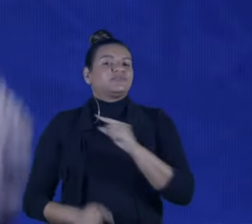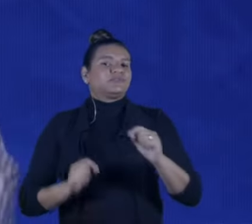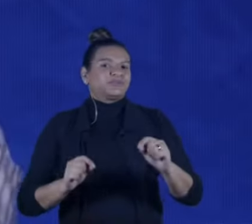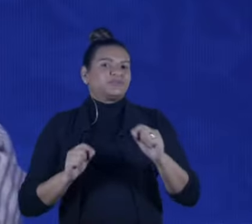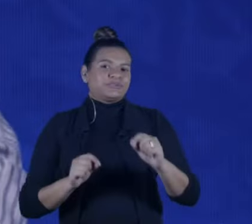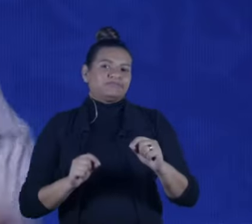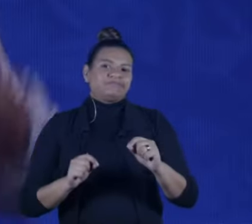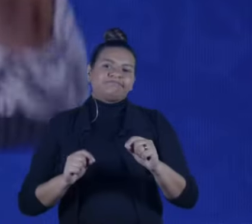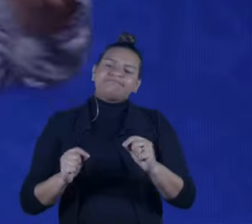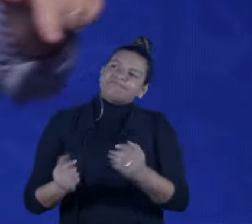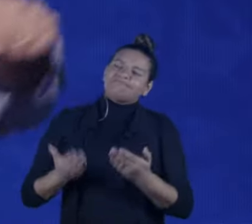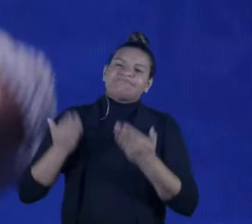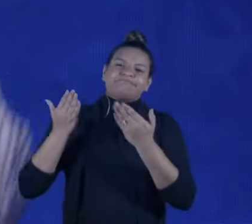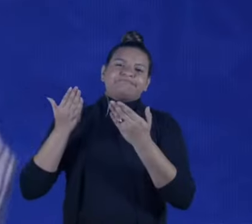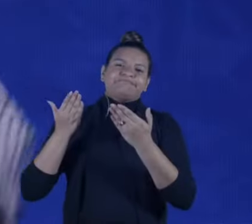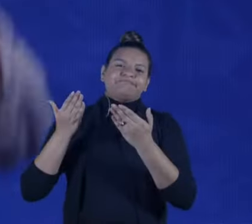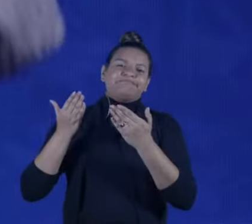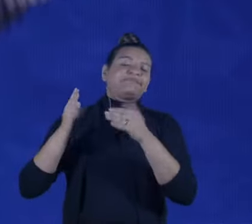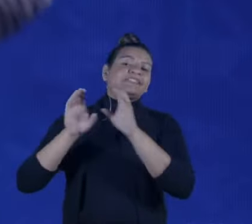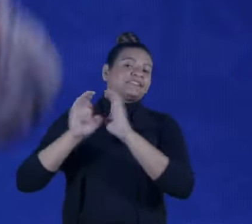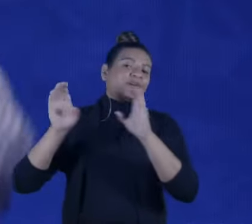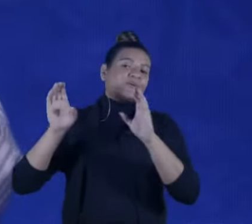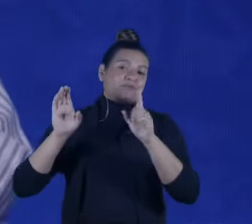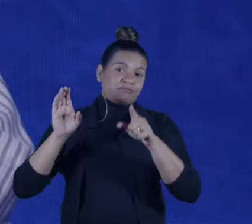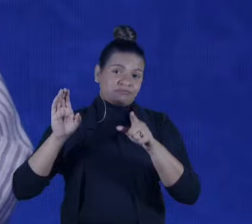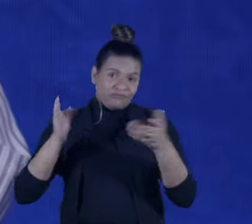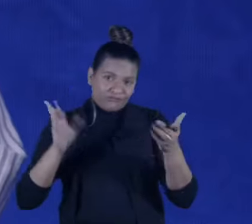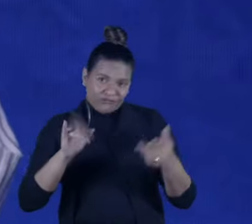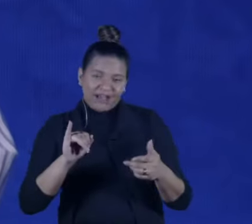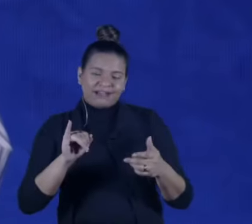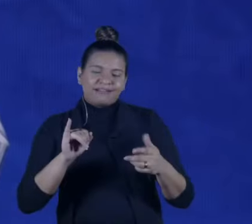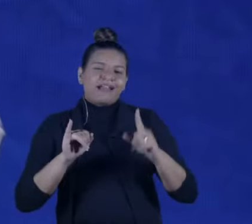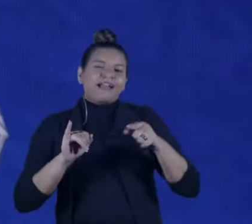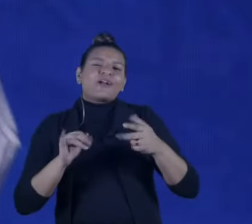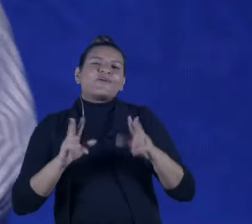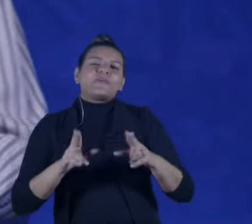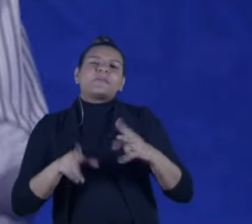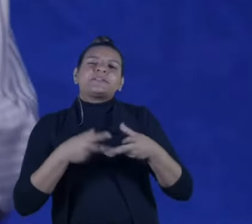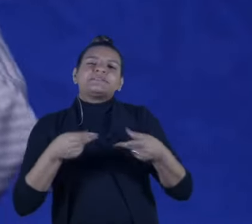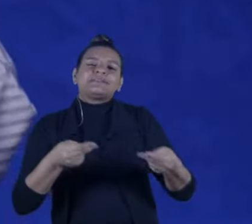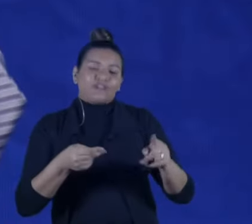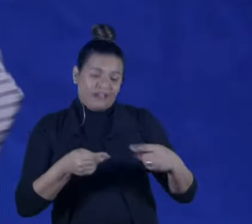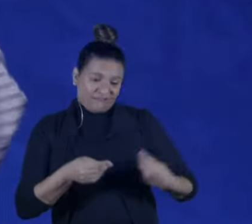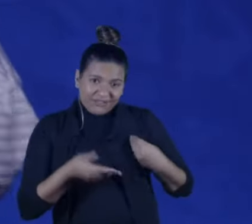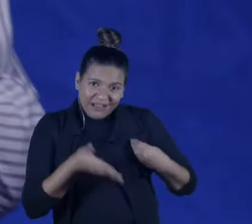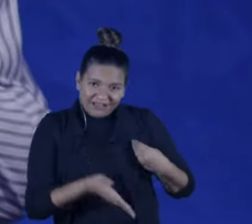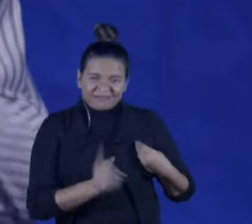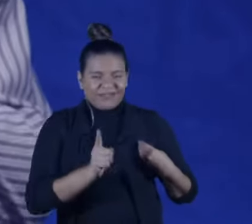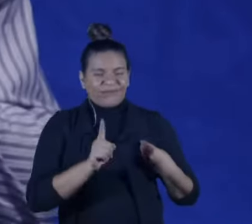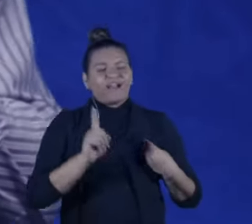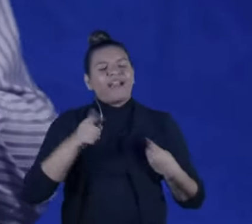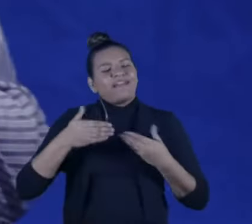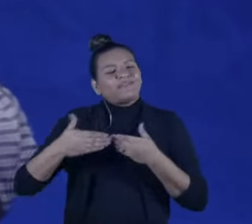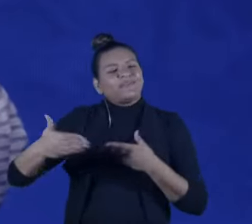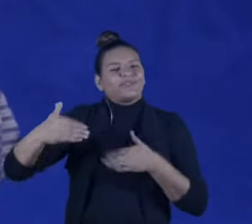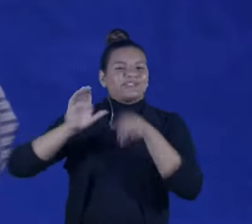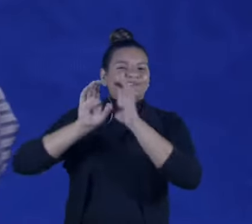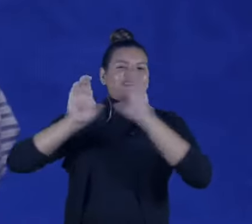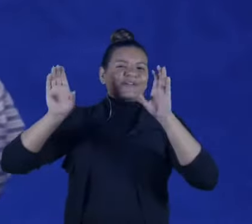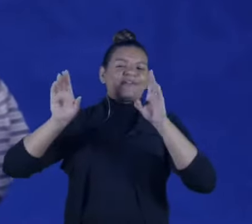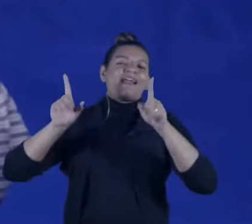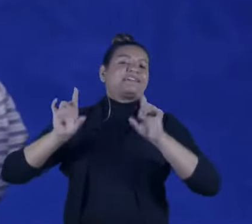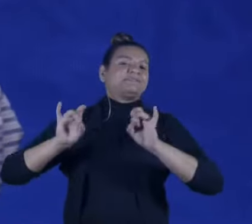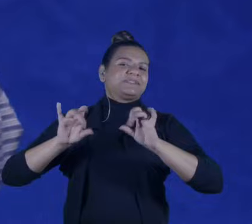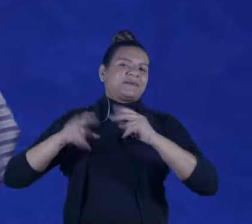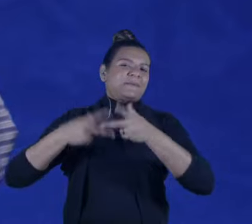uma herança eterna, não nesta vida, mas na vida vindoura. Então, queridos, essa